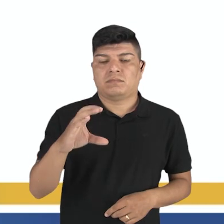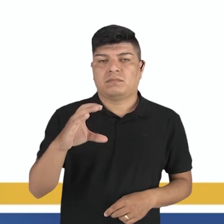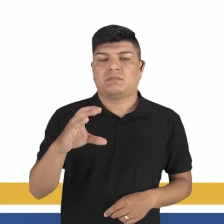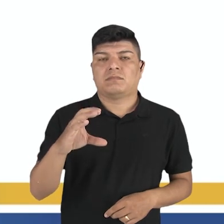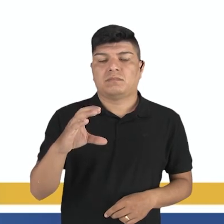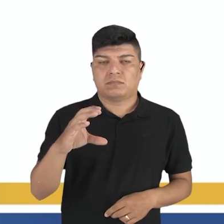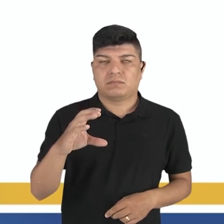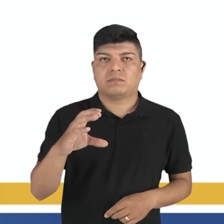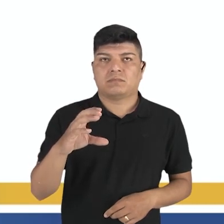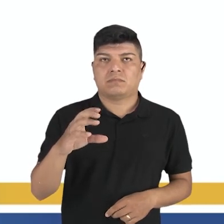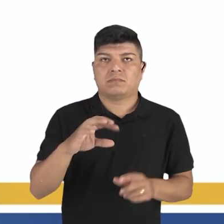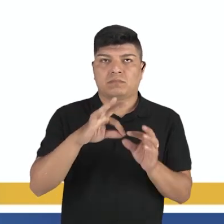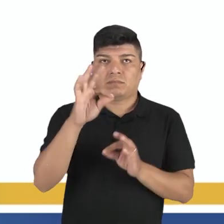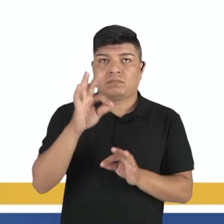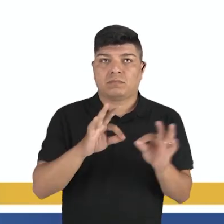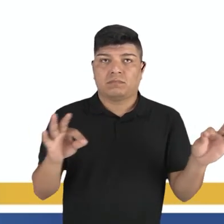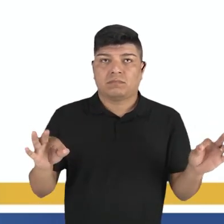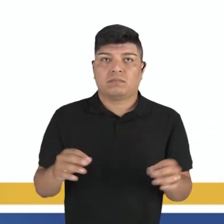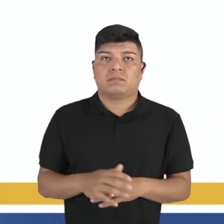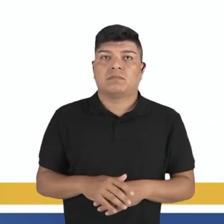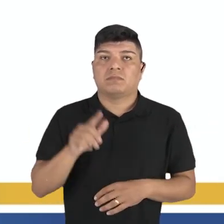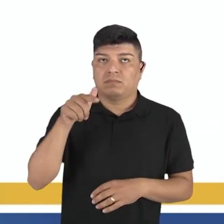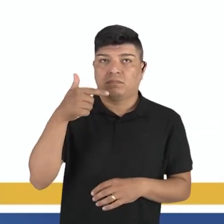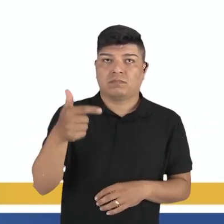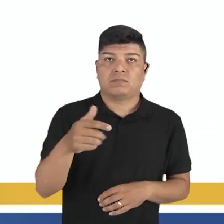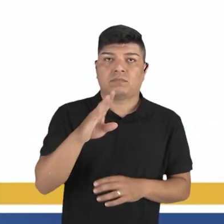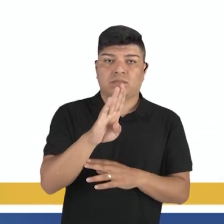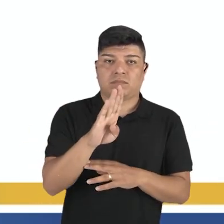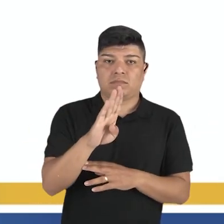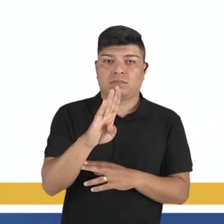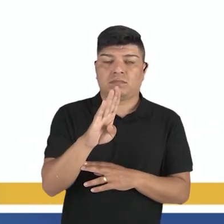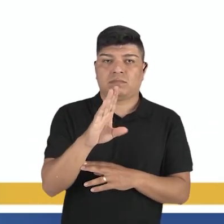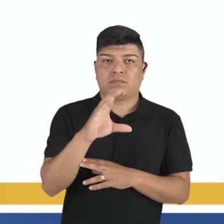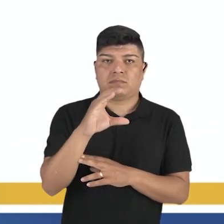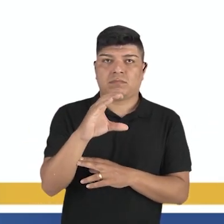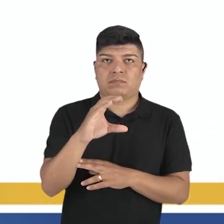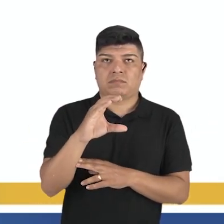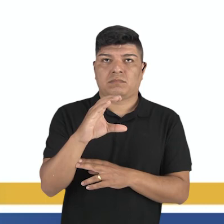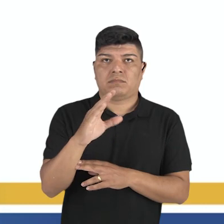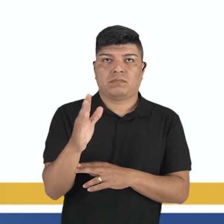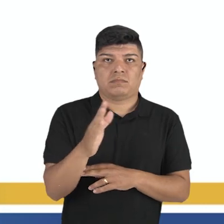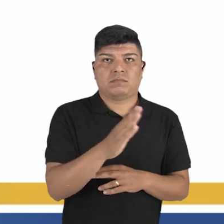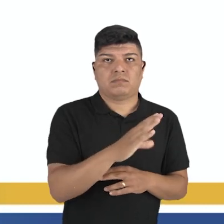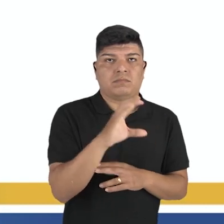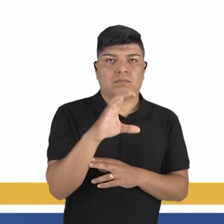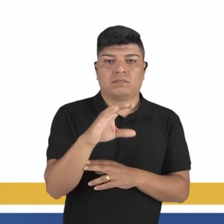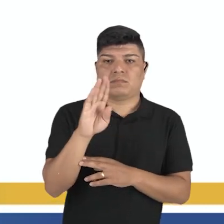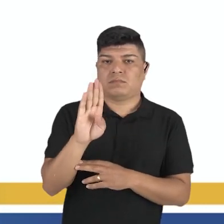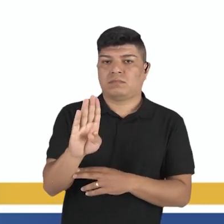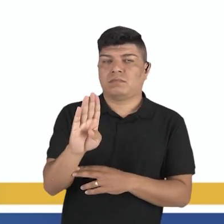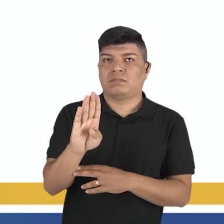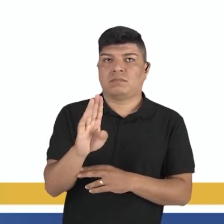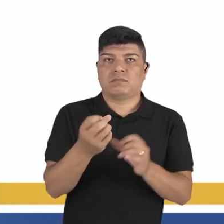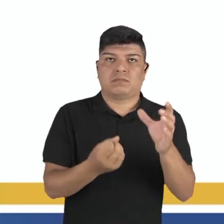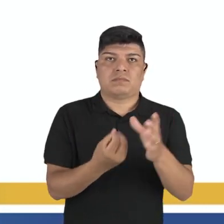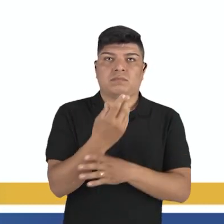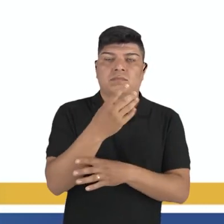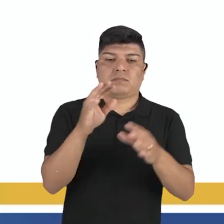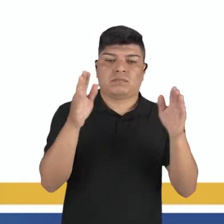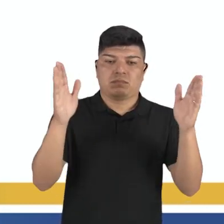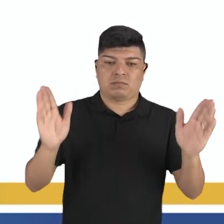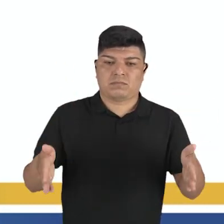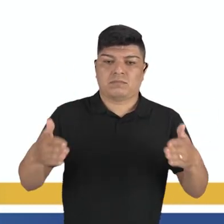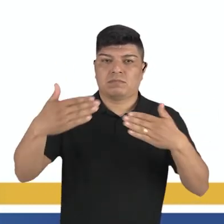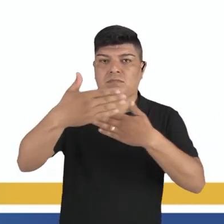formando a medida do primeiro ângulo. Tenho o B', o C e o B, formando os lados do